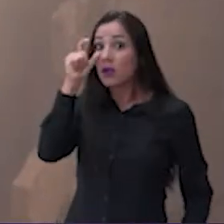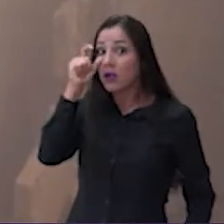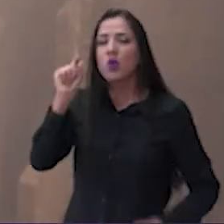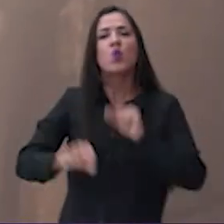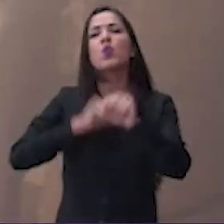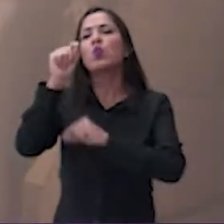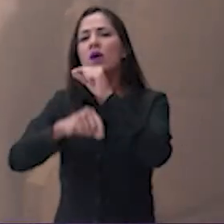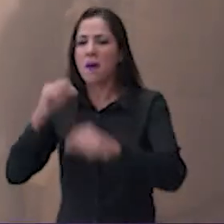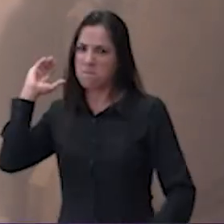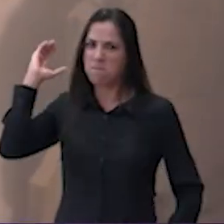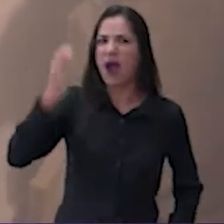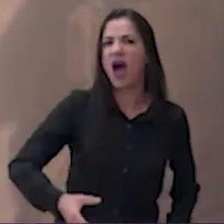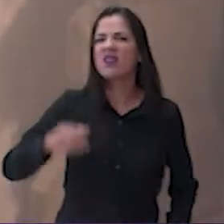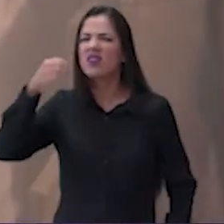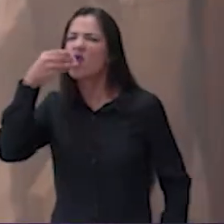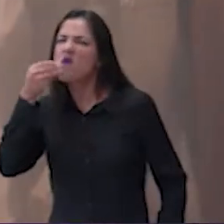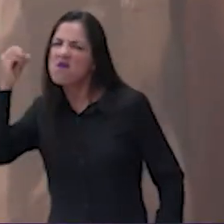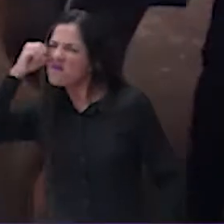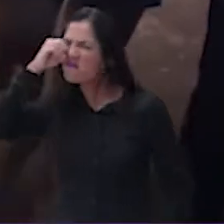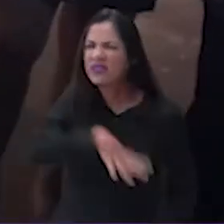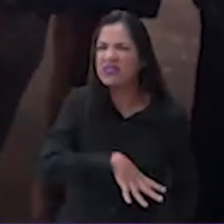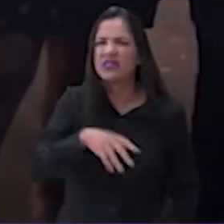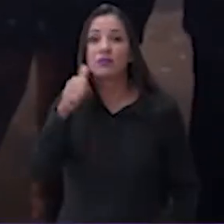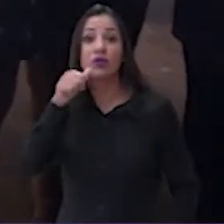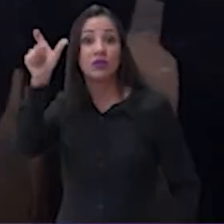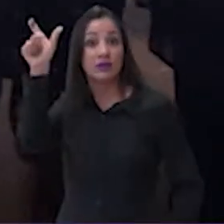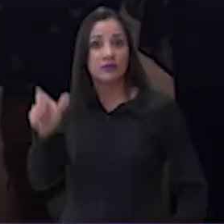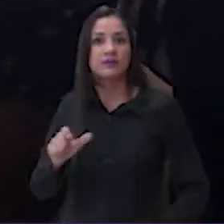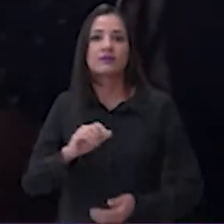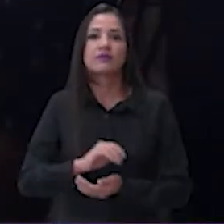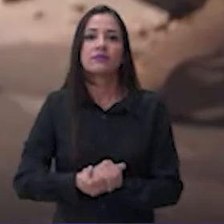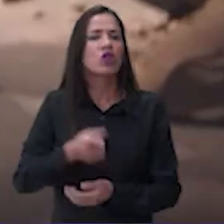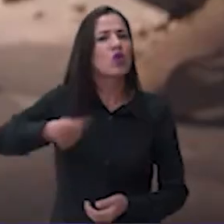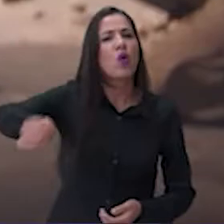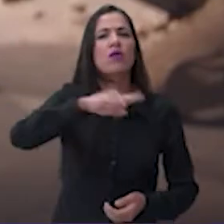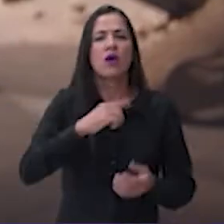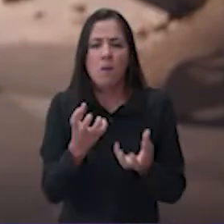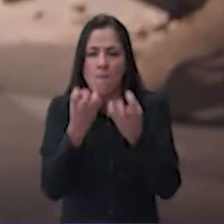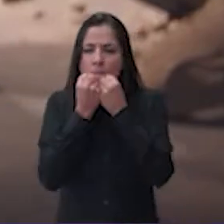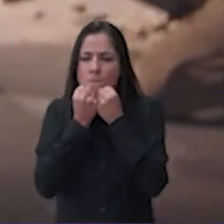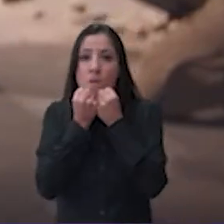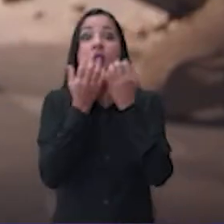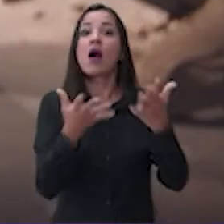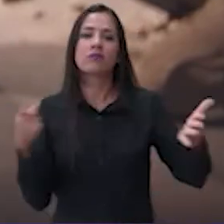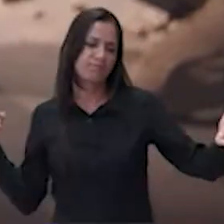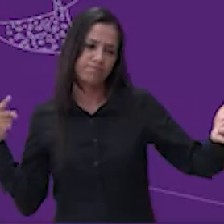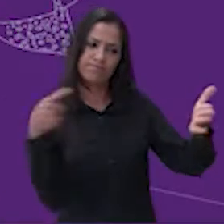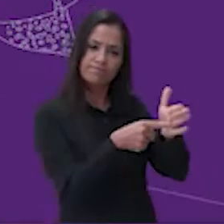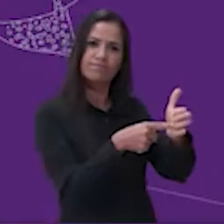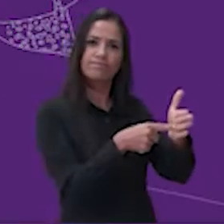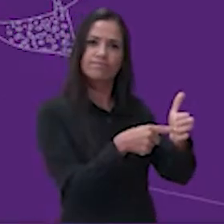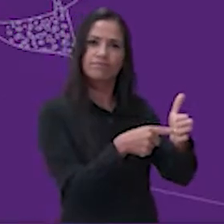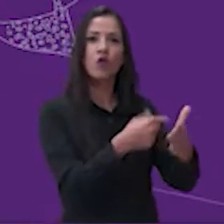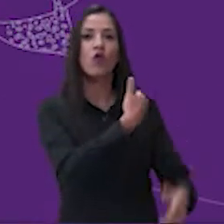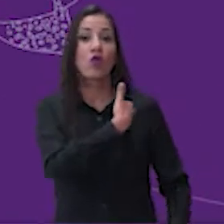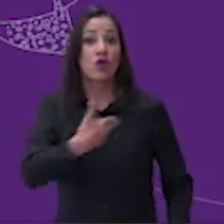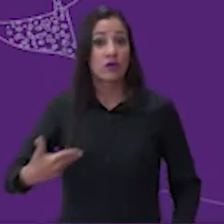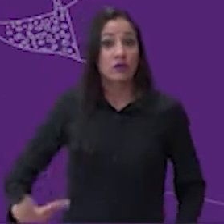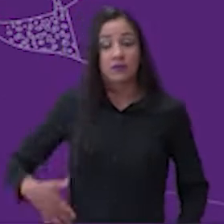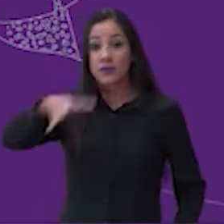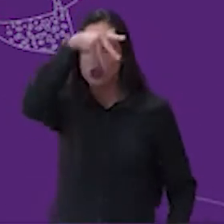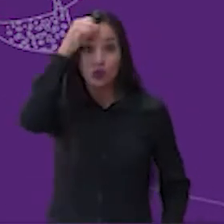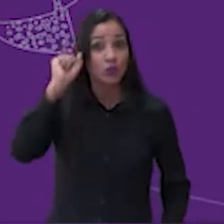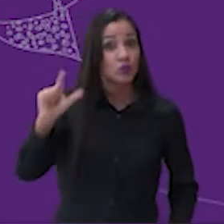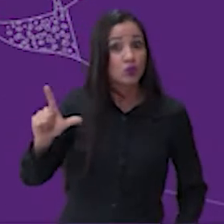lado para coibir e punir a violência doméstica contra a mulher. Não se cale, denuncie. Governo do Estado